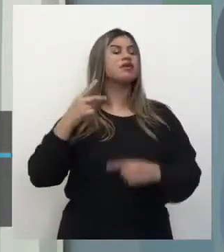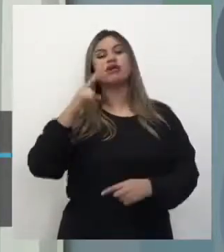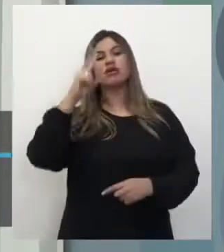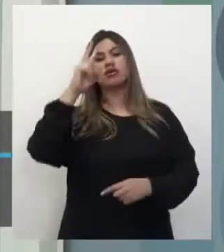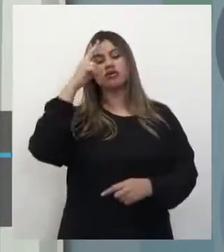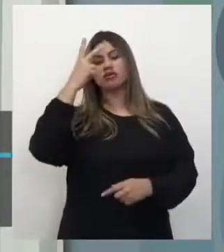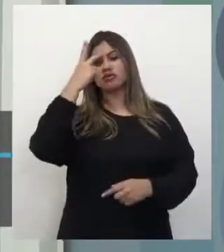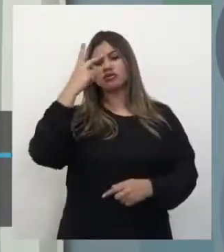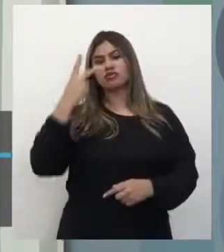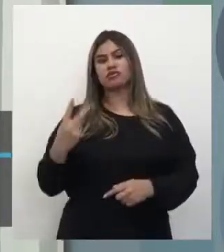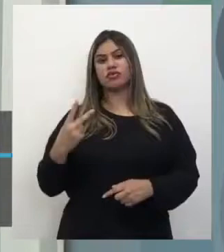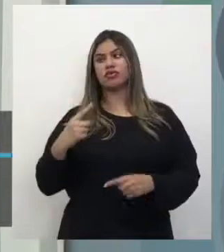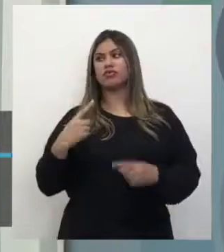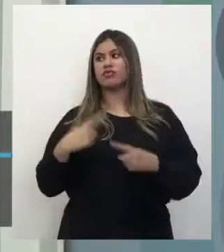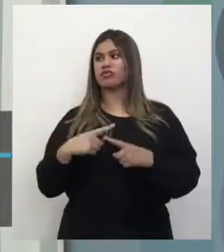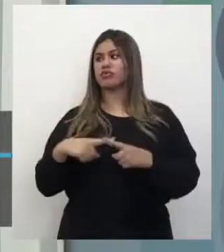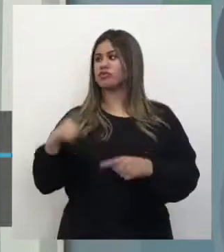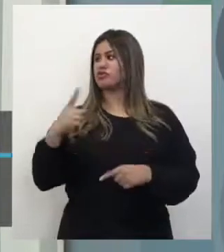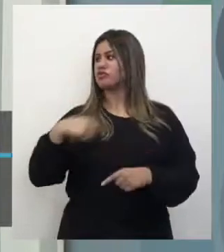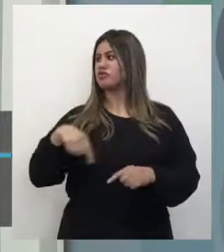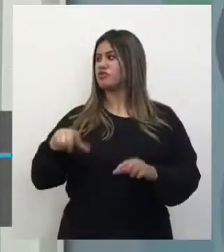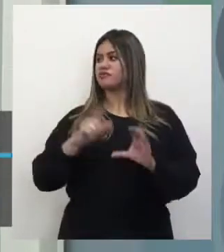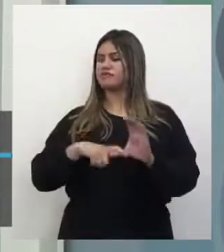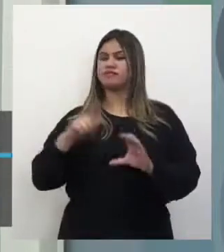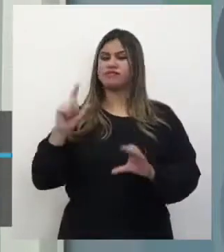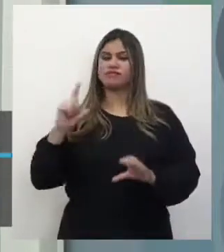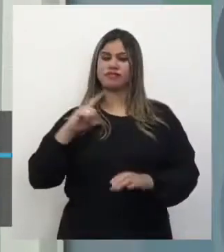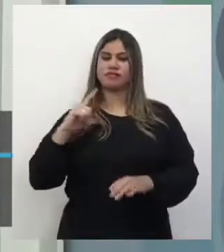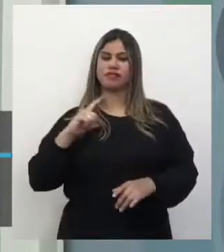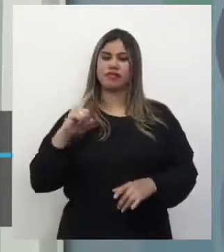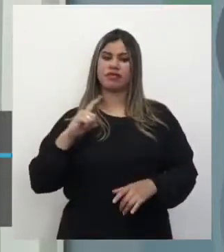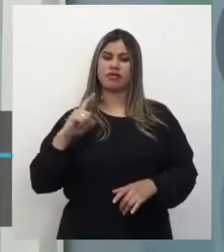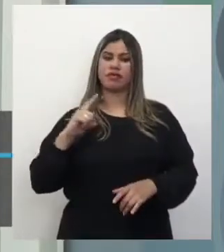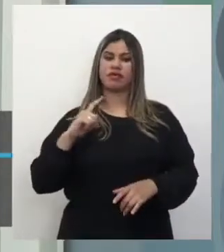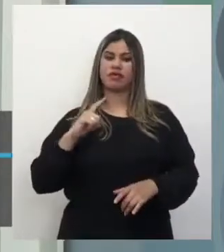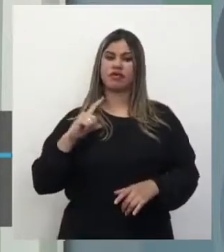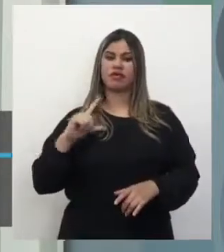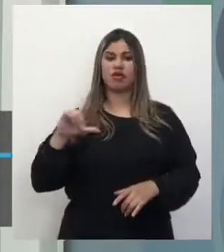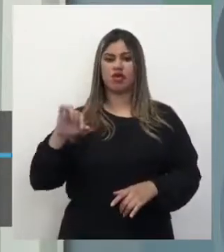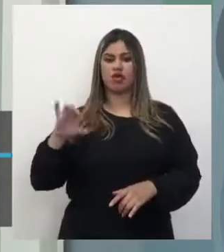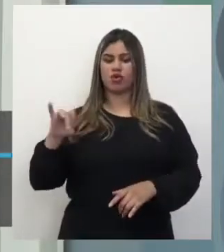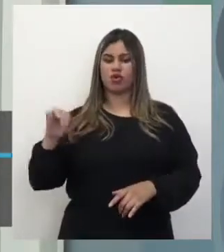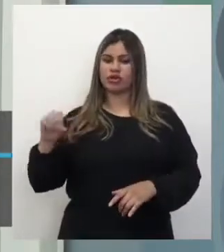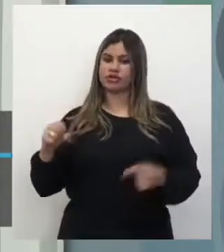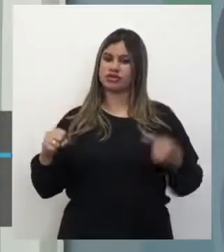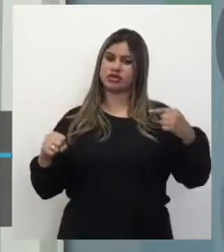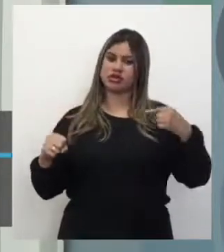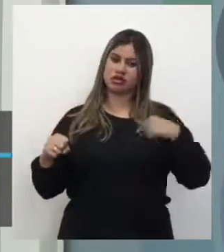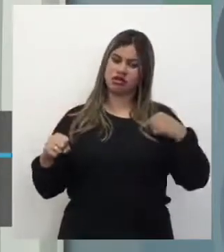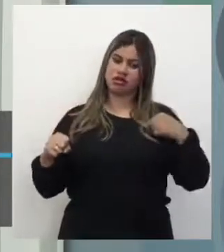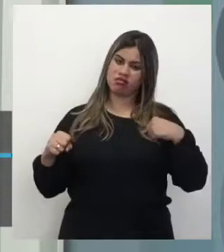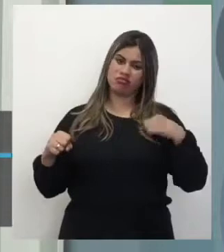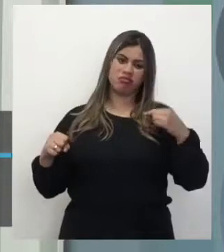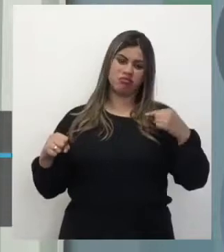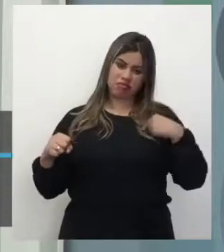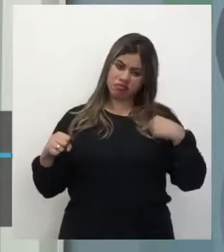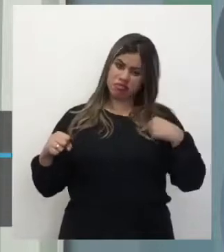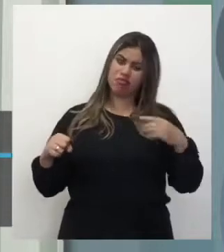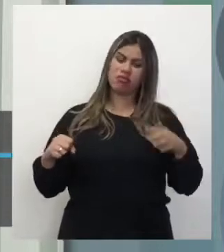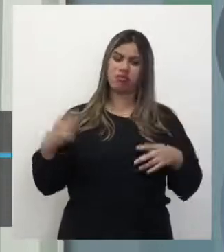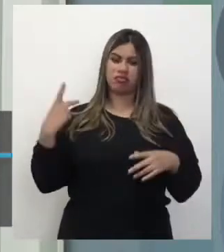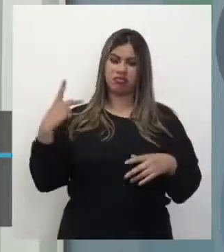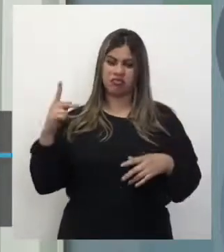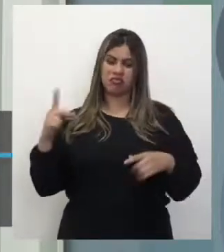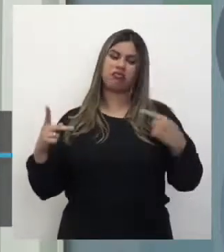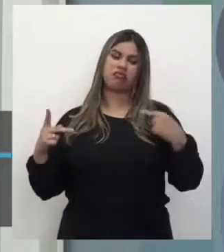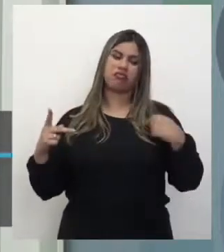ao mesmo tempo nós somos um ser independente, autônomo, a Luísa e a Luíse. Eu sou eu. Mas ao